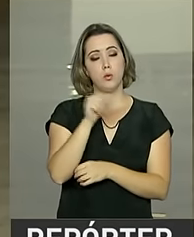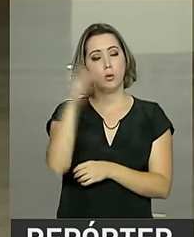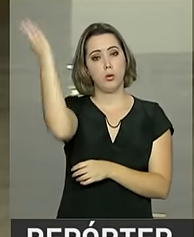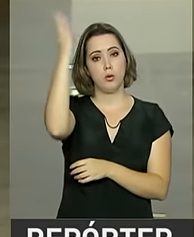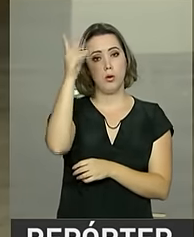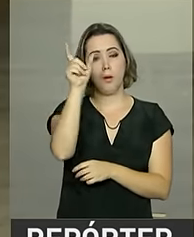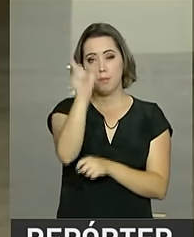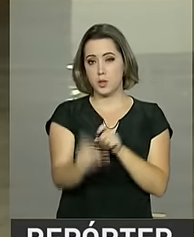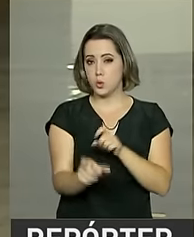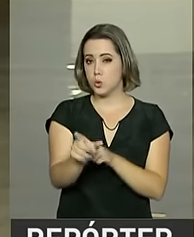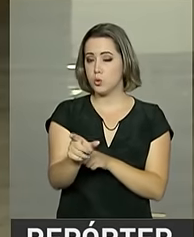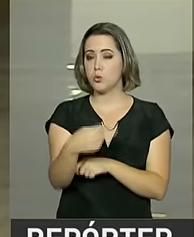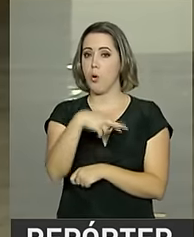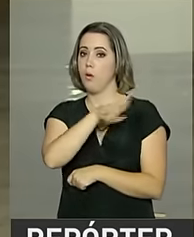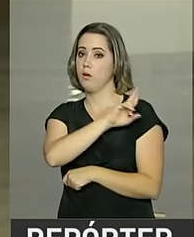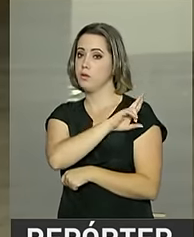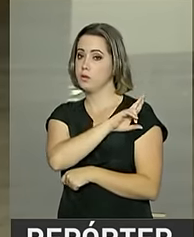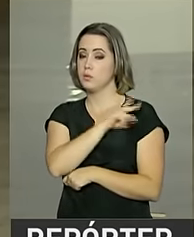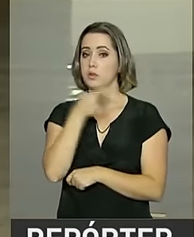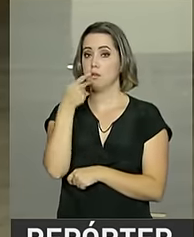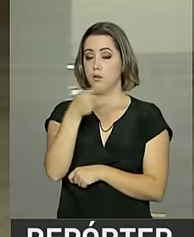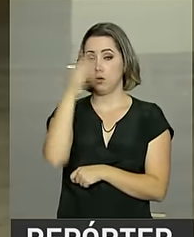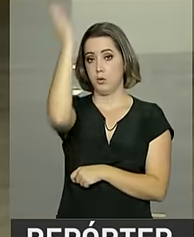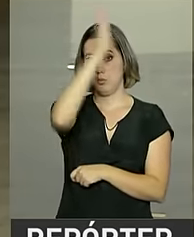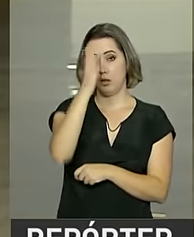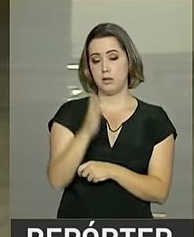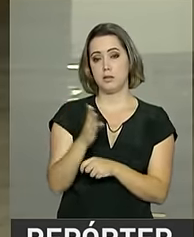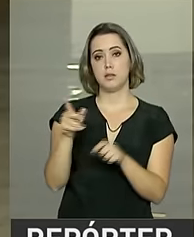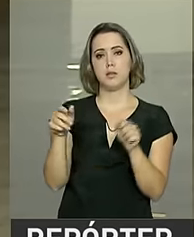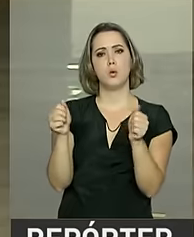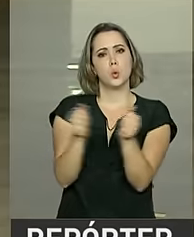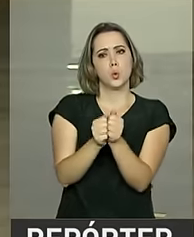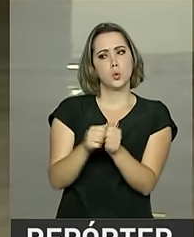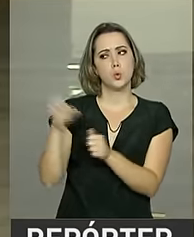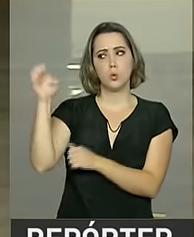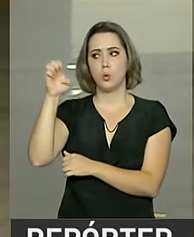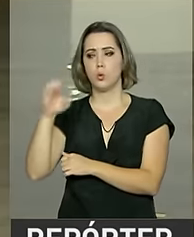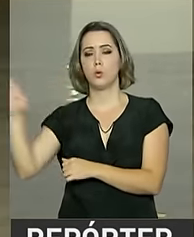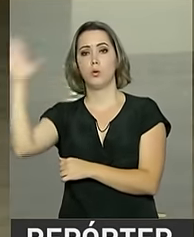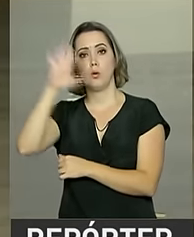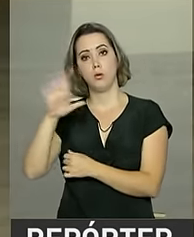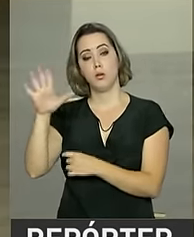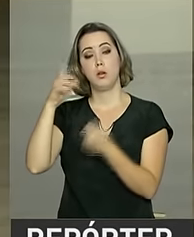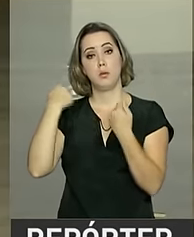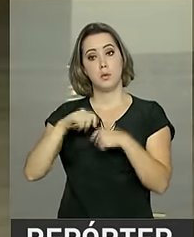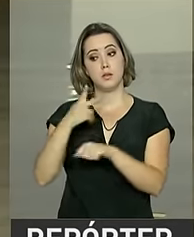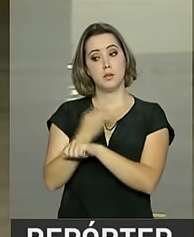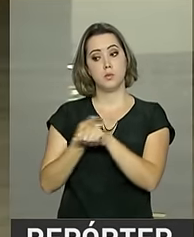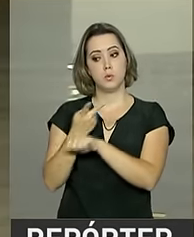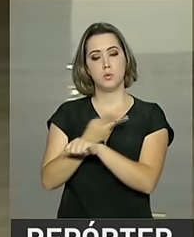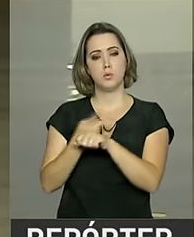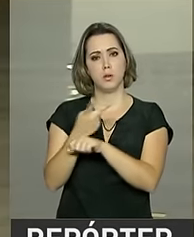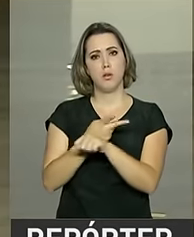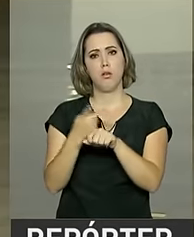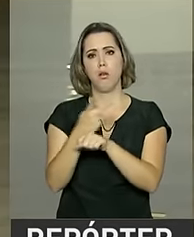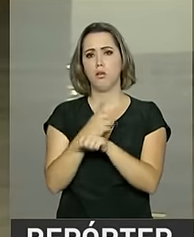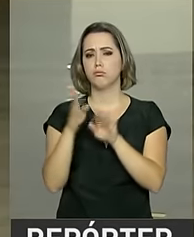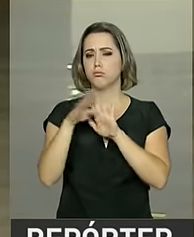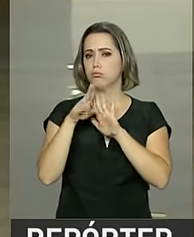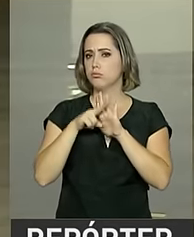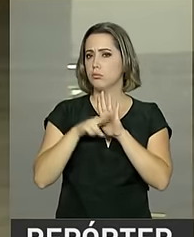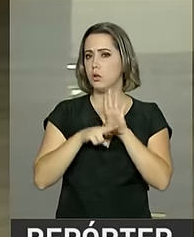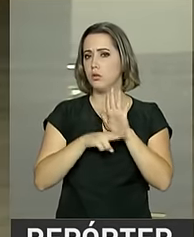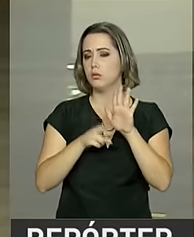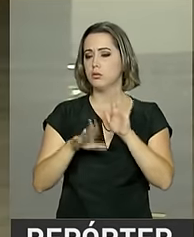Europeia concordam que é necessário buscar padrões e harmonizar aspectos promover a internet das coisas e desenvolver o